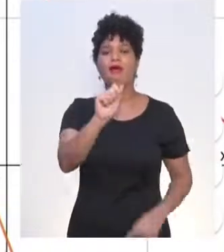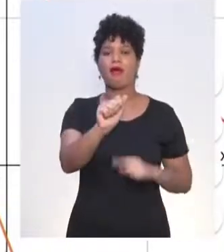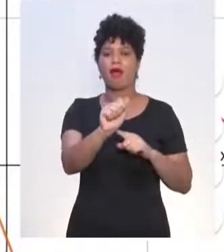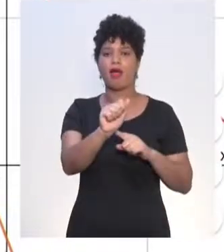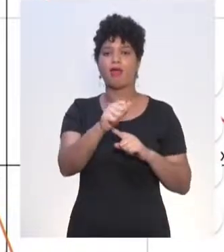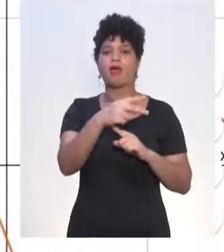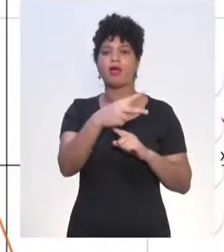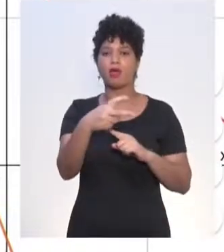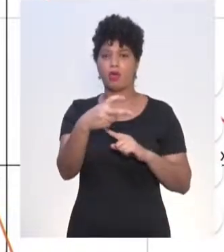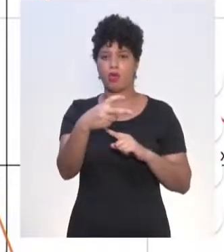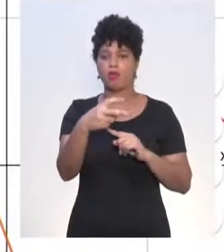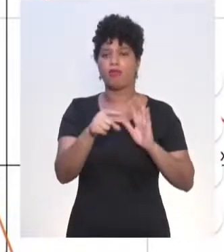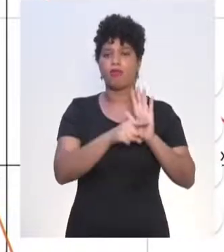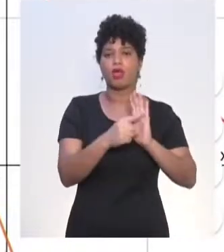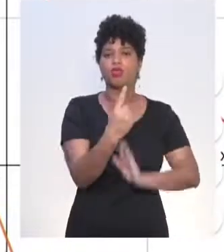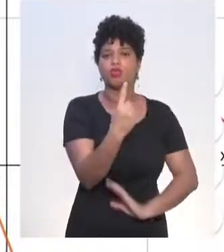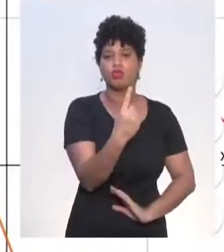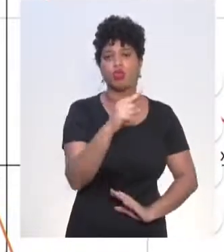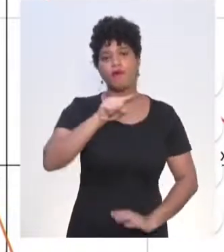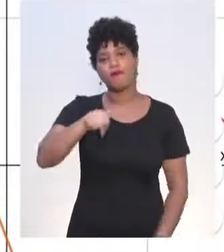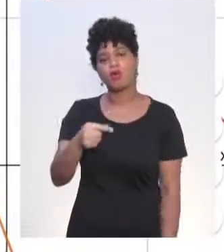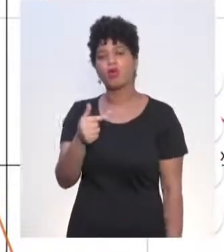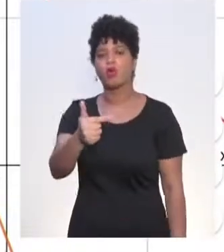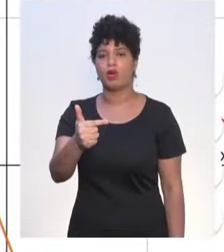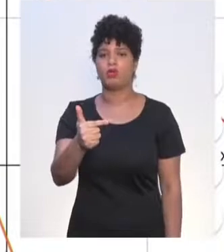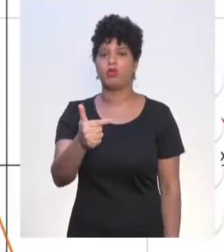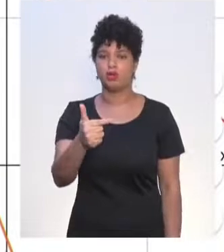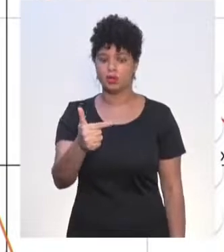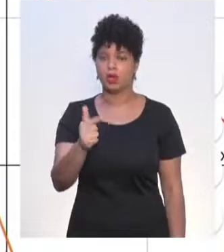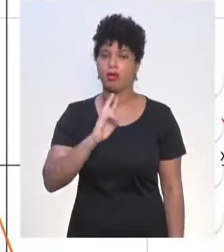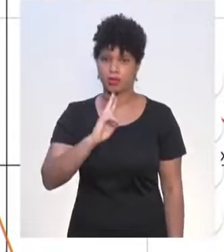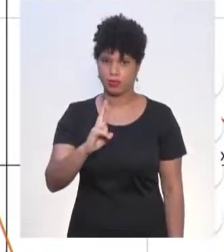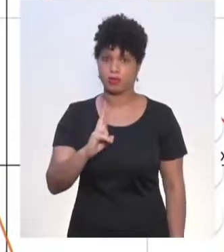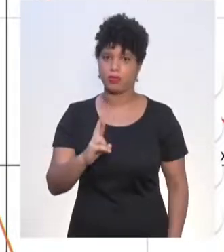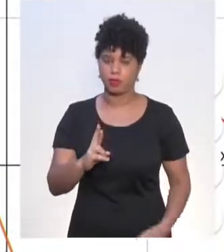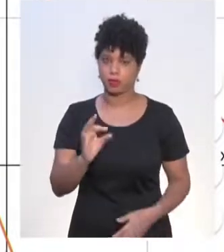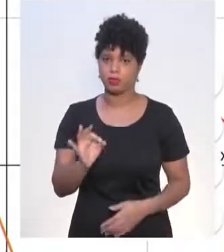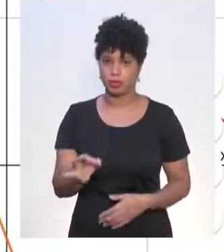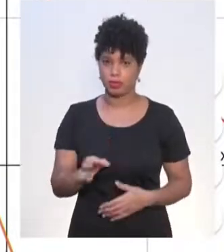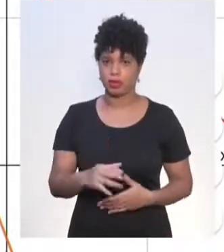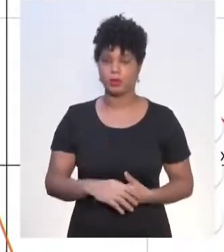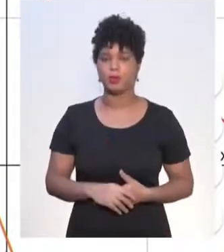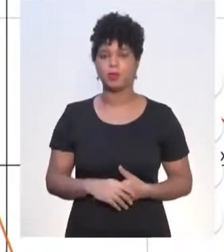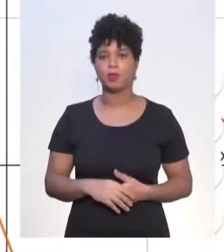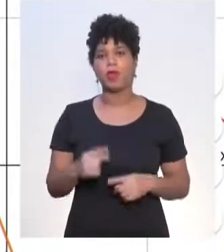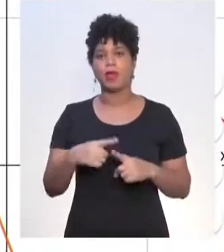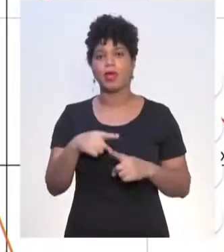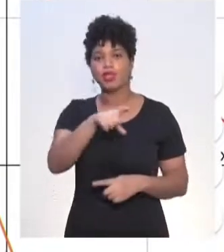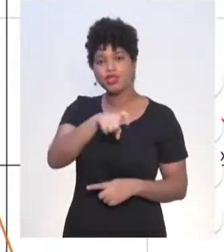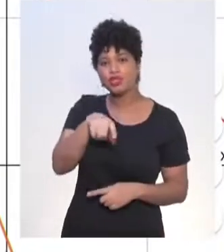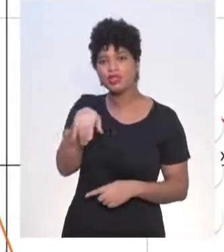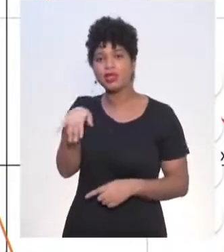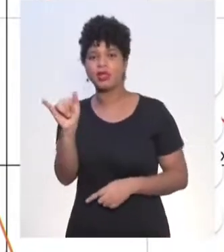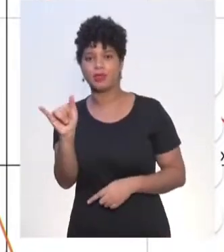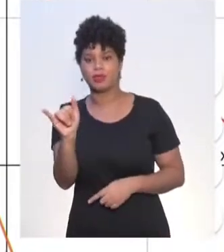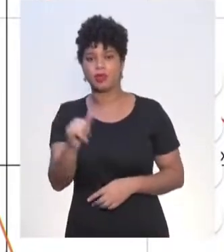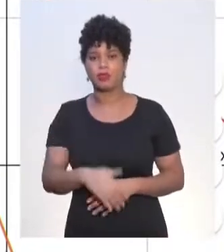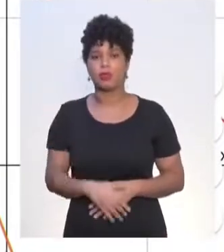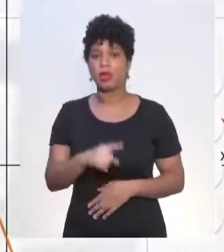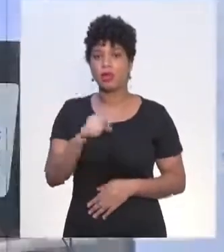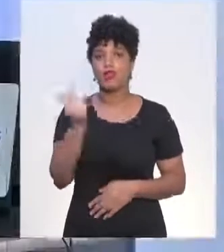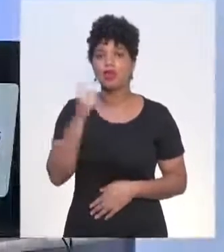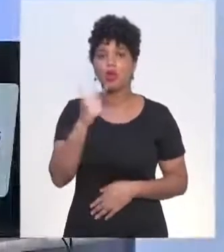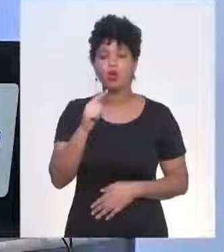vocês colocaram aqui, ó. 1 negativo e 2 positivo aqui, no caso do y. Então, é assim que você